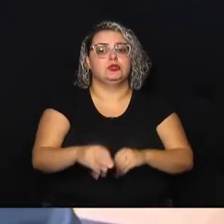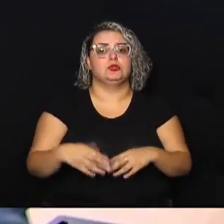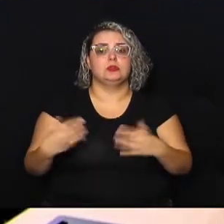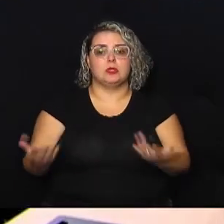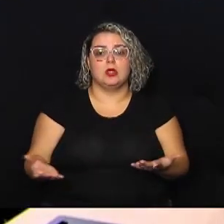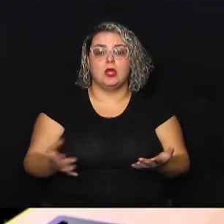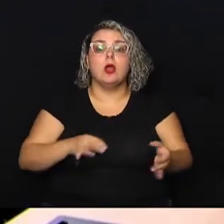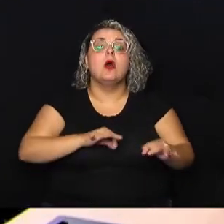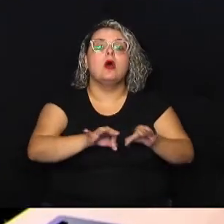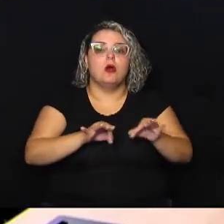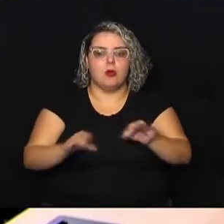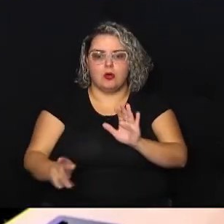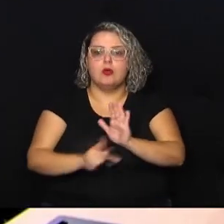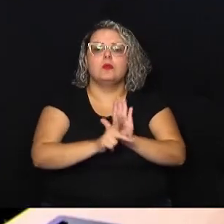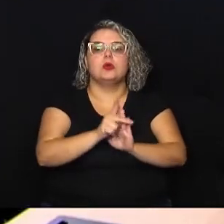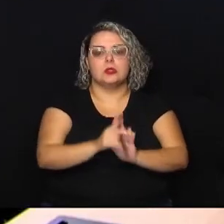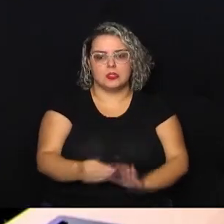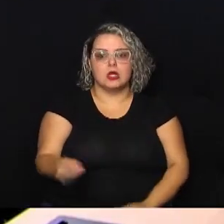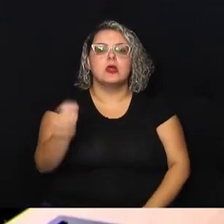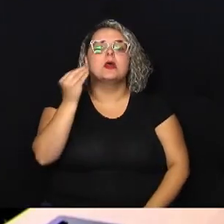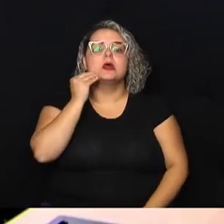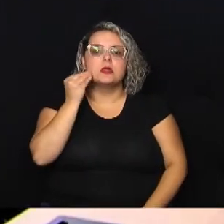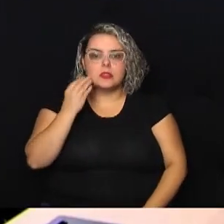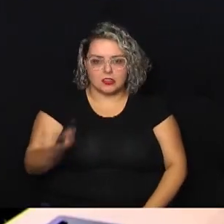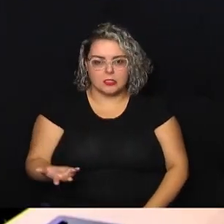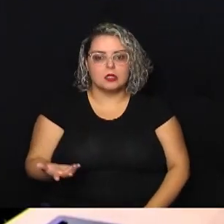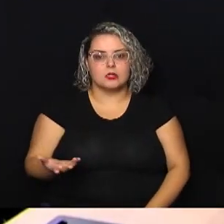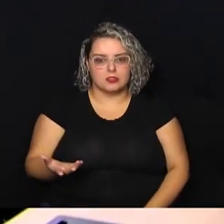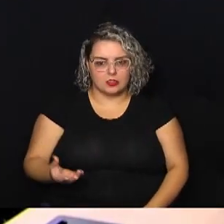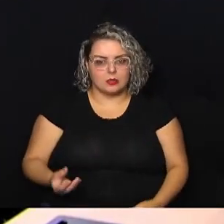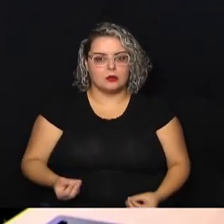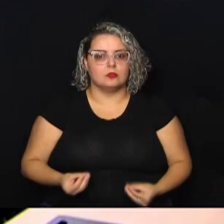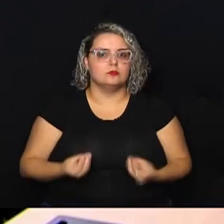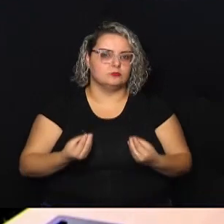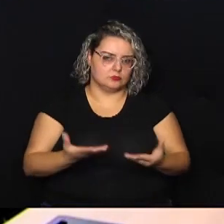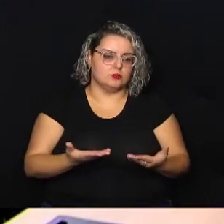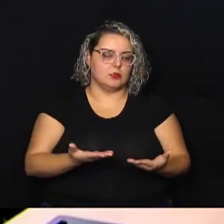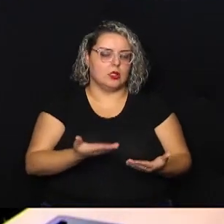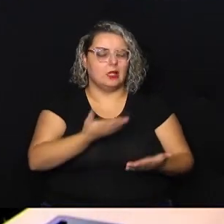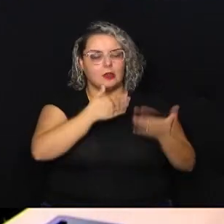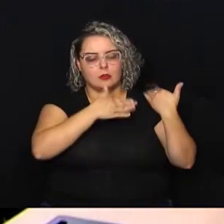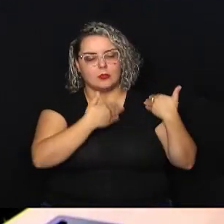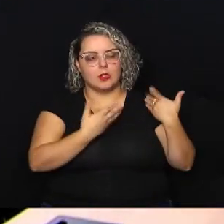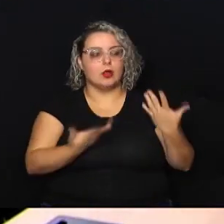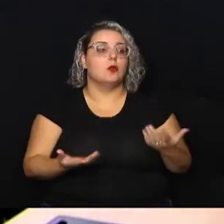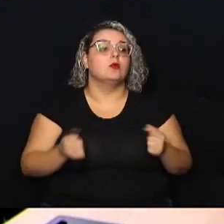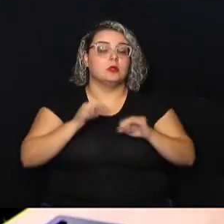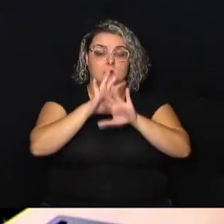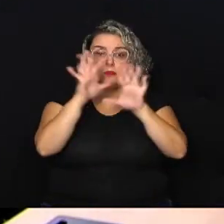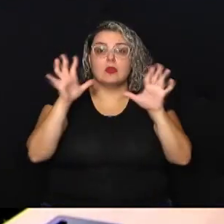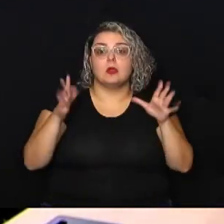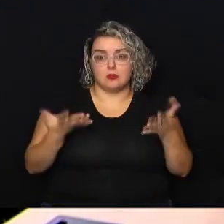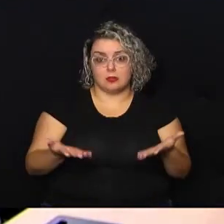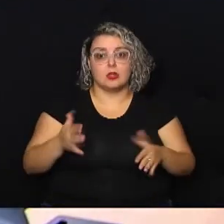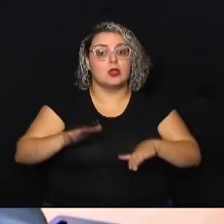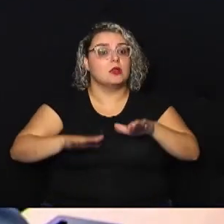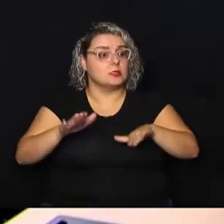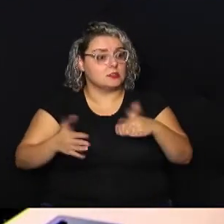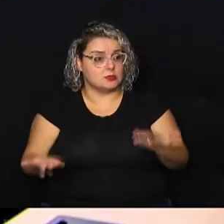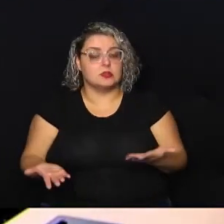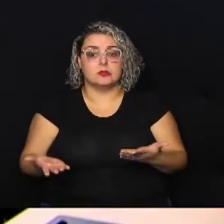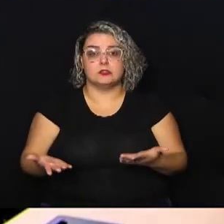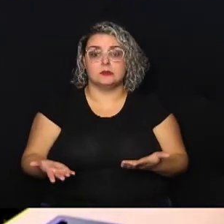que nós já tentamos trazer no passado. O que tem que ficar muito claro, né, que muitas vezes as pessoas